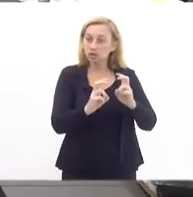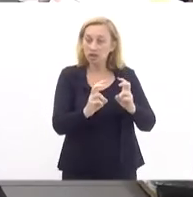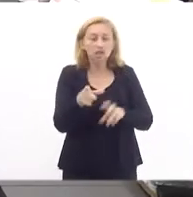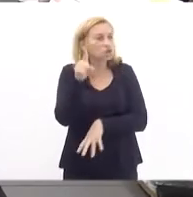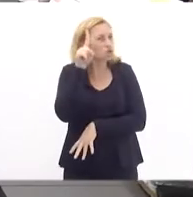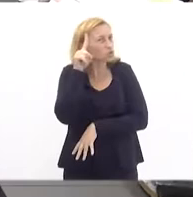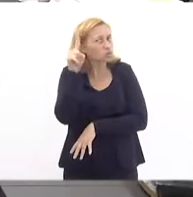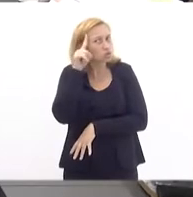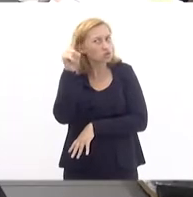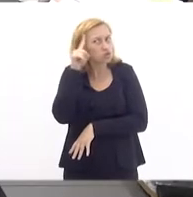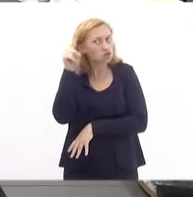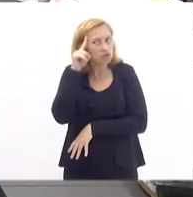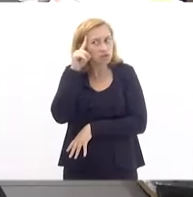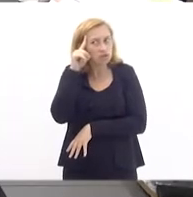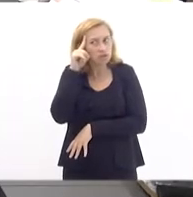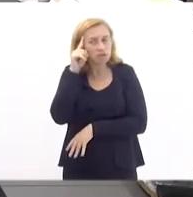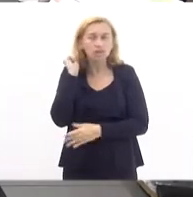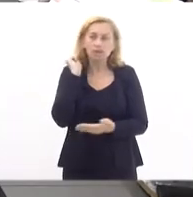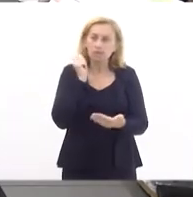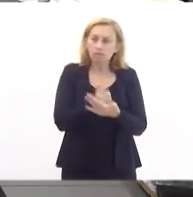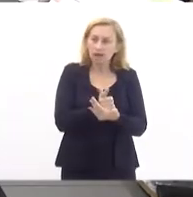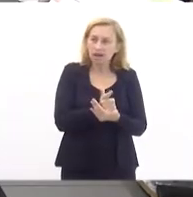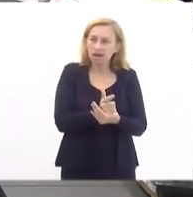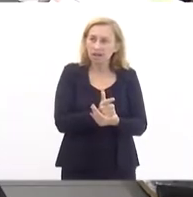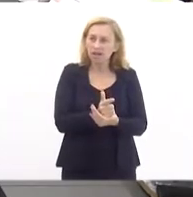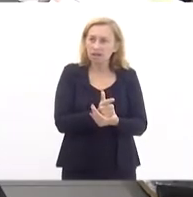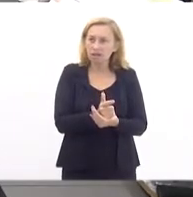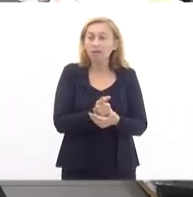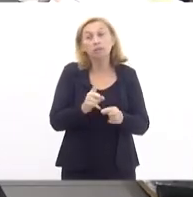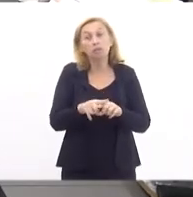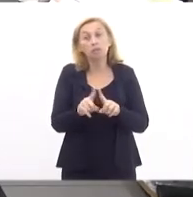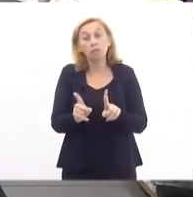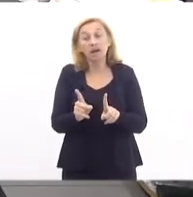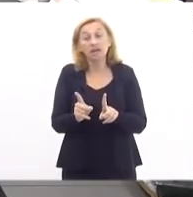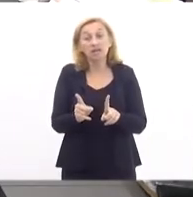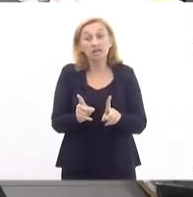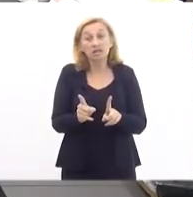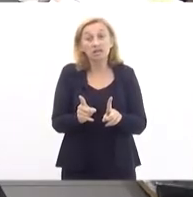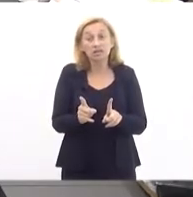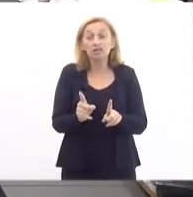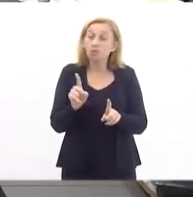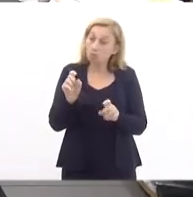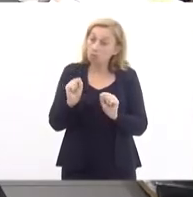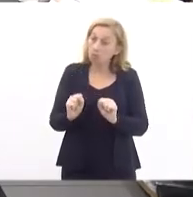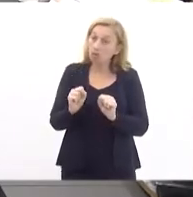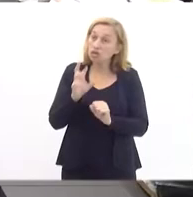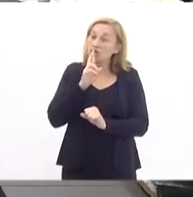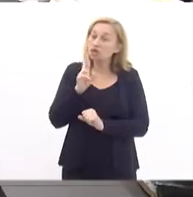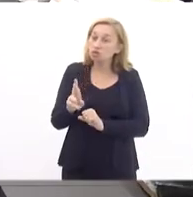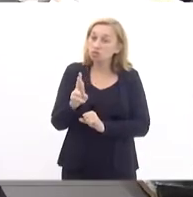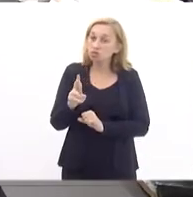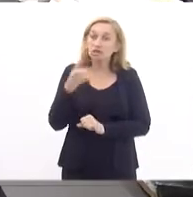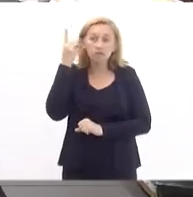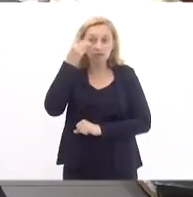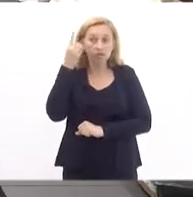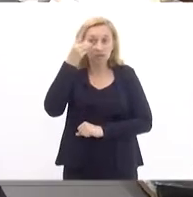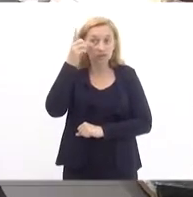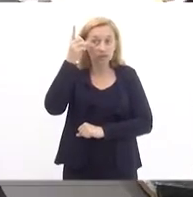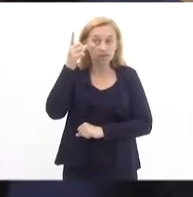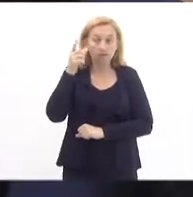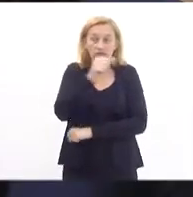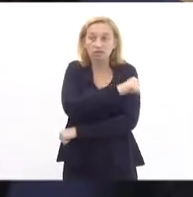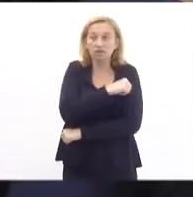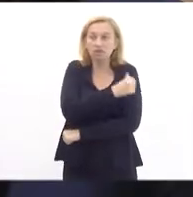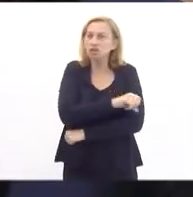todos os dias, que paga a tarifa cheia. Mas você pode responder a deputada enfermeira Rejane, por gentileza. Não